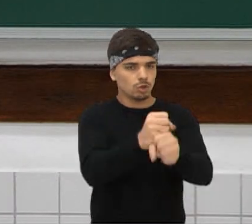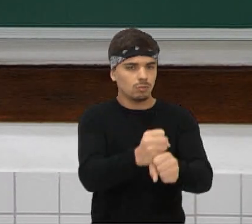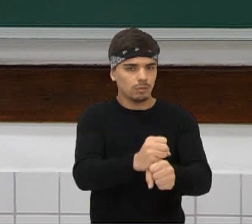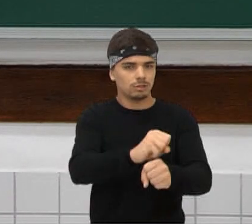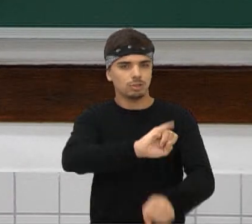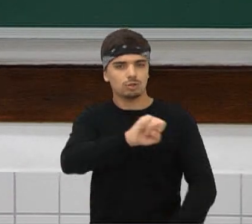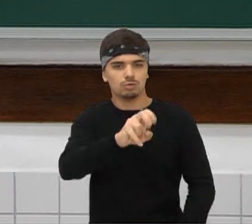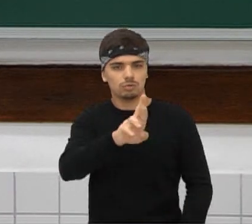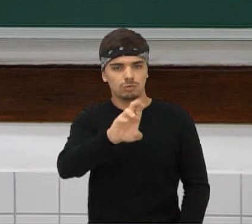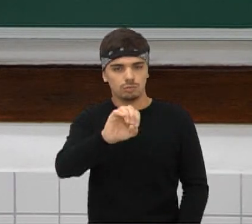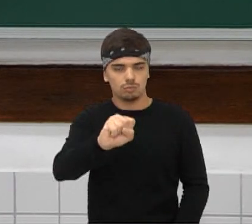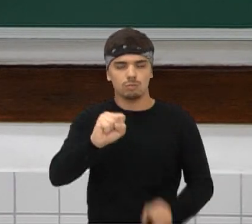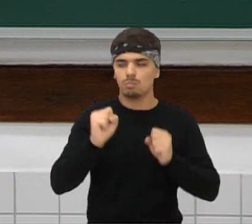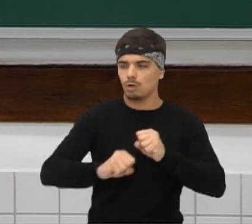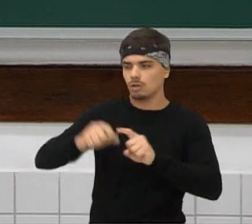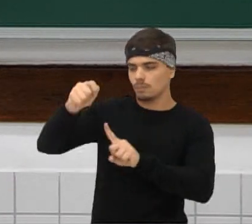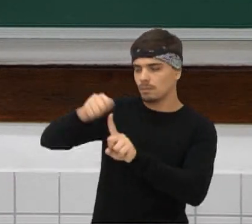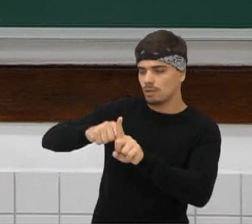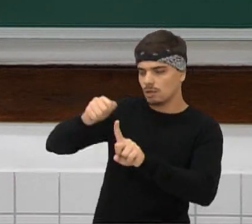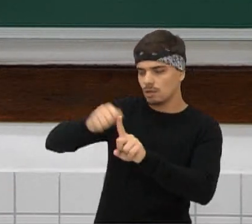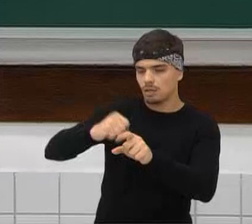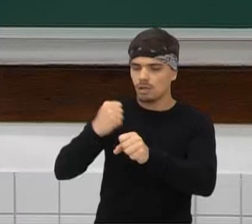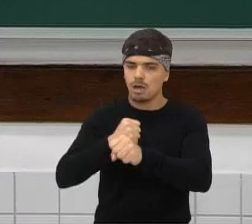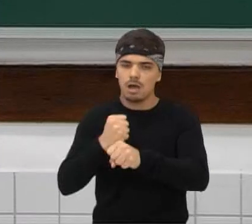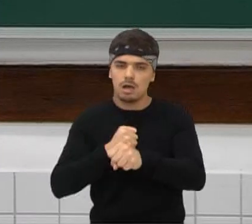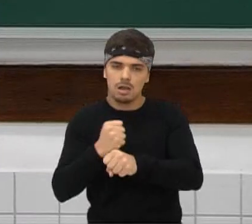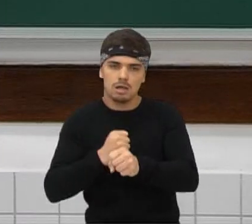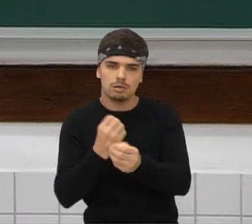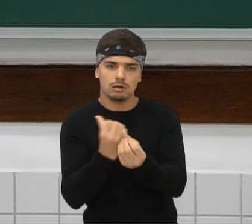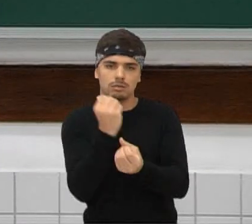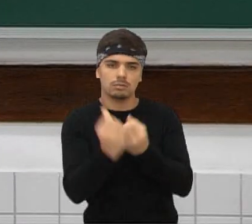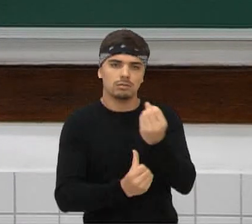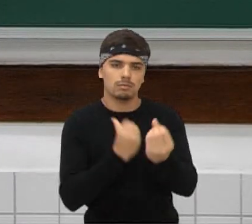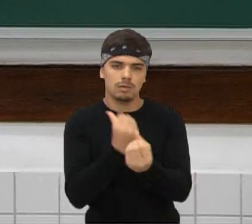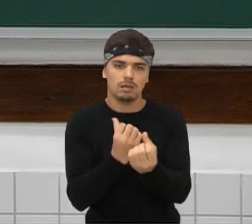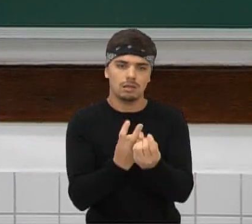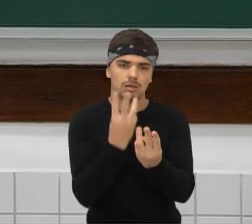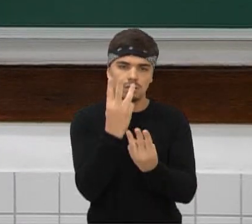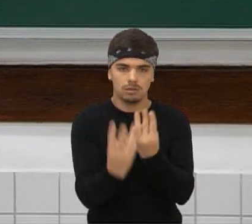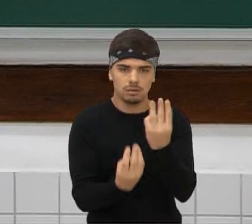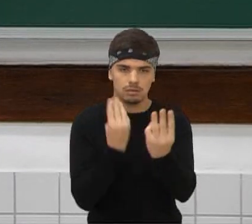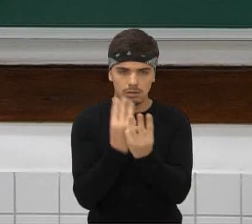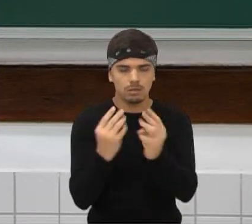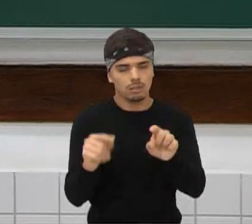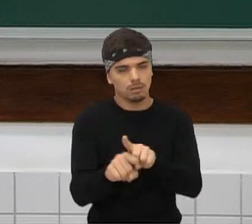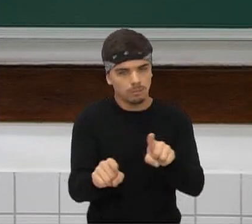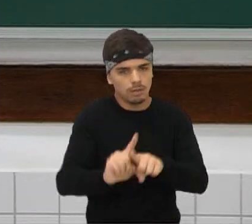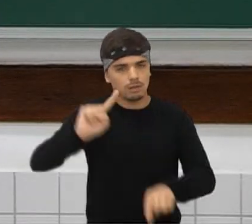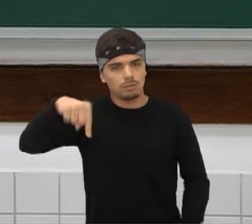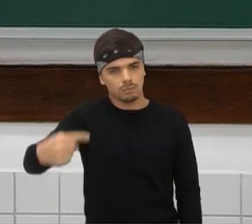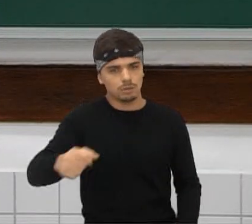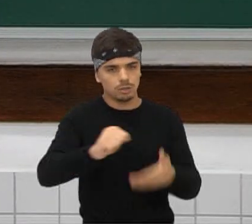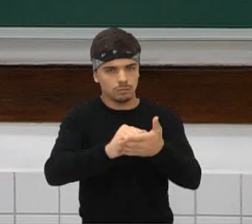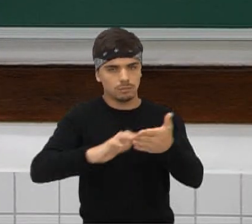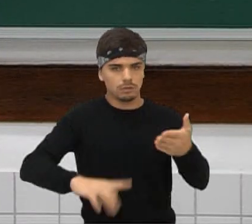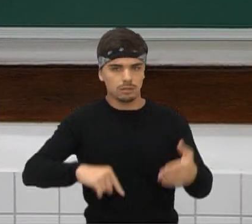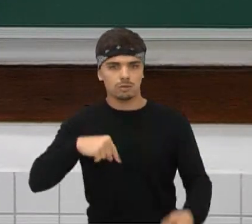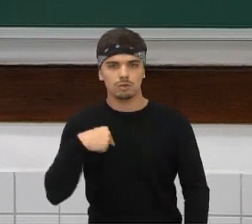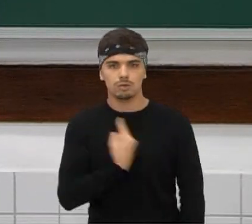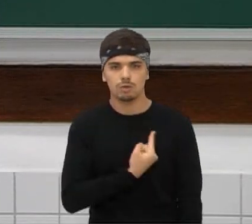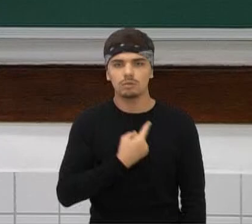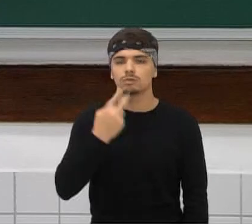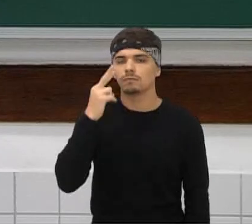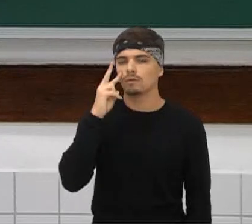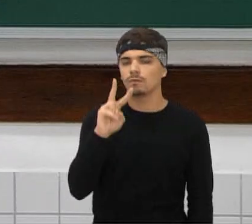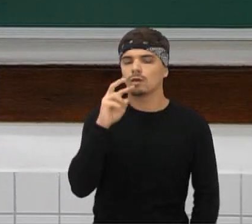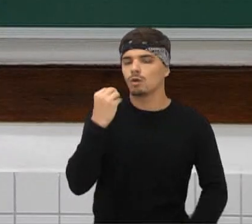em meses, dias, meses, anos, semestre, trimestre, enfim, depois no exercício a gente vai ver